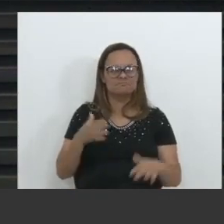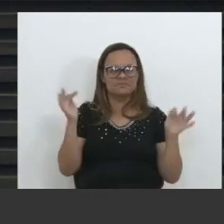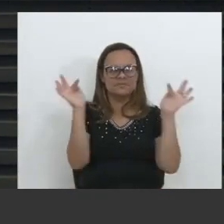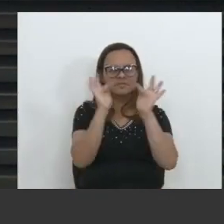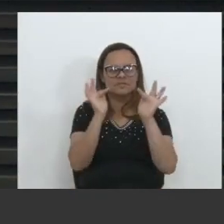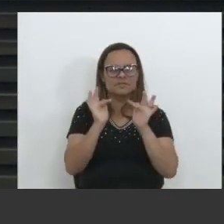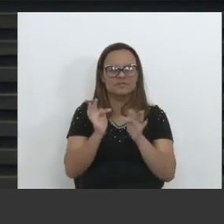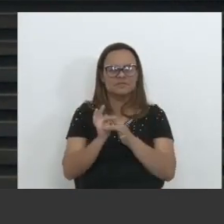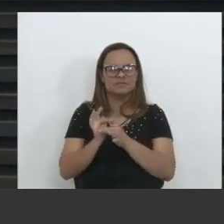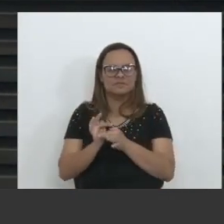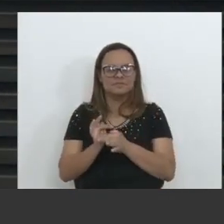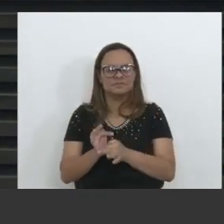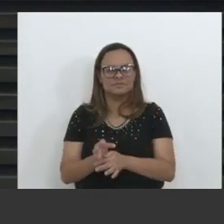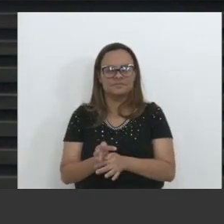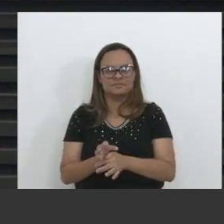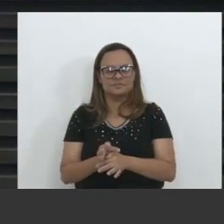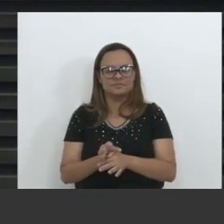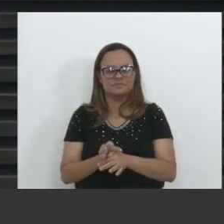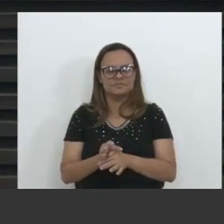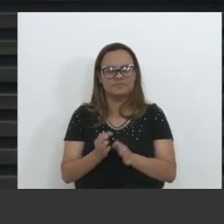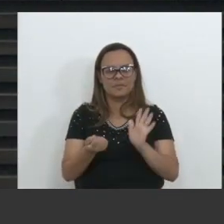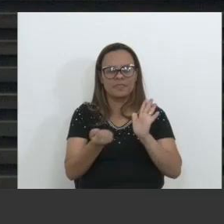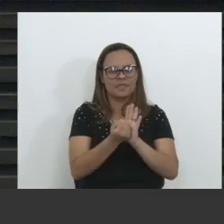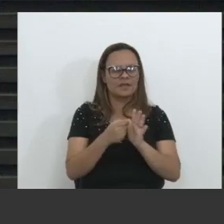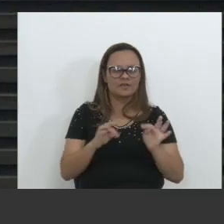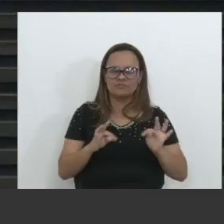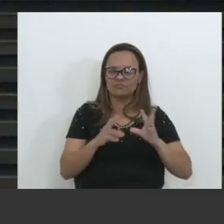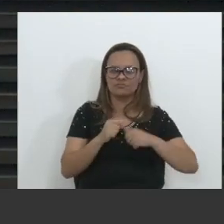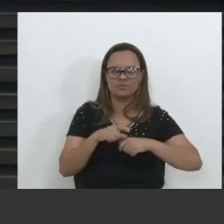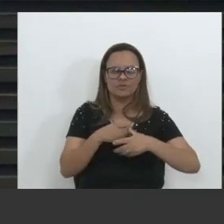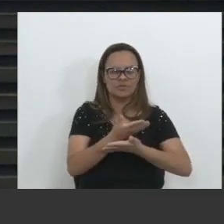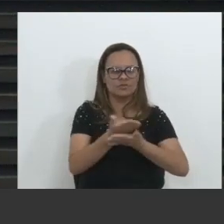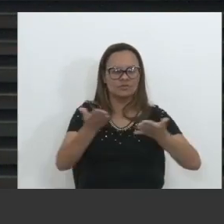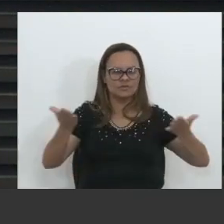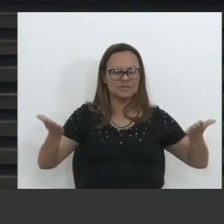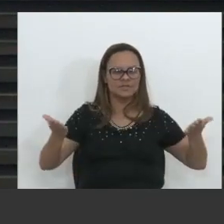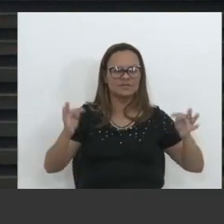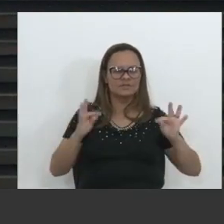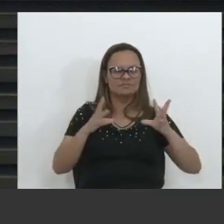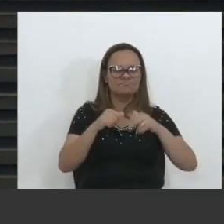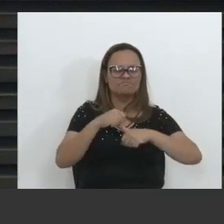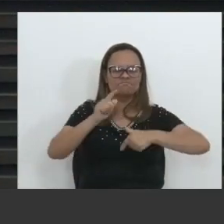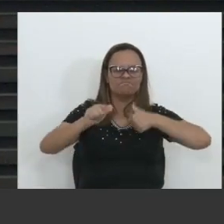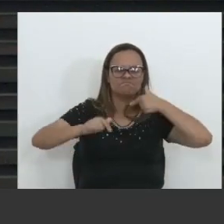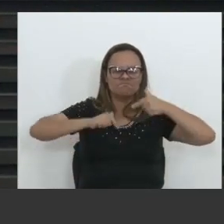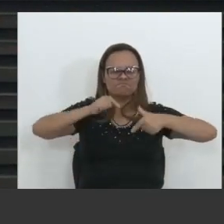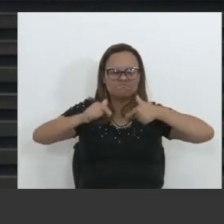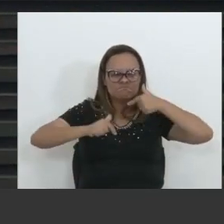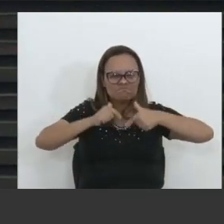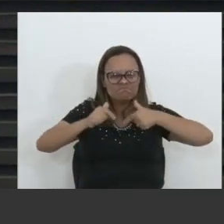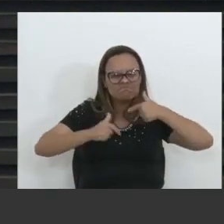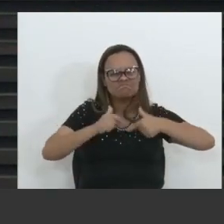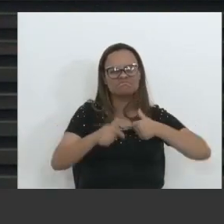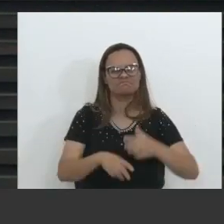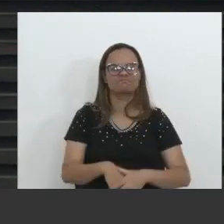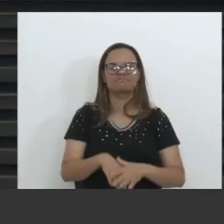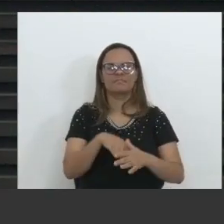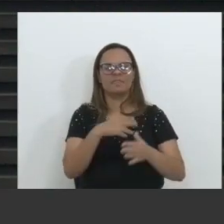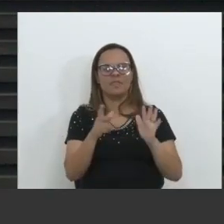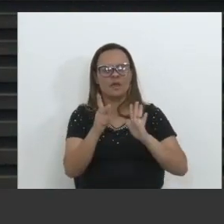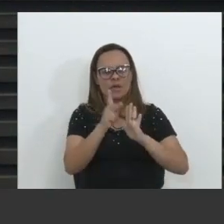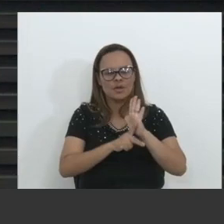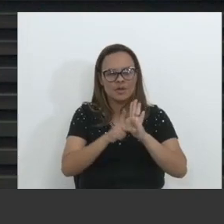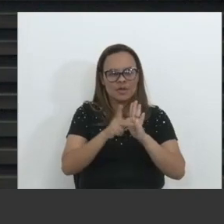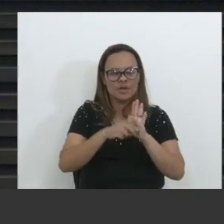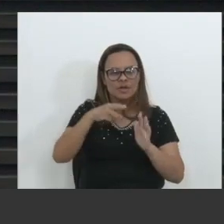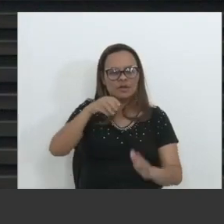eu só ratifico que esse título não é meu é de todos vocês que trabalharam e que estão trabalhando nesse projeto do Mamon